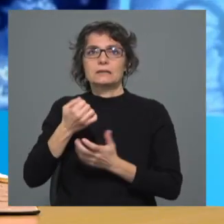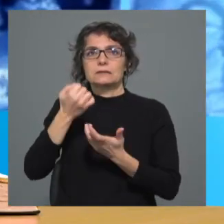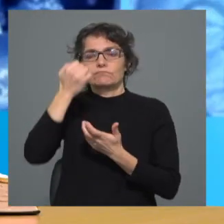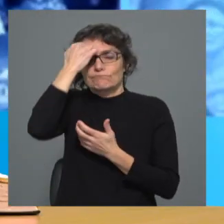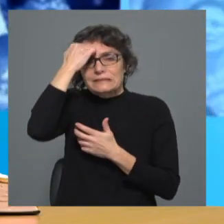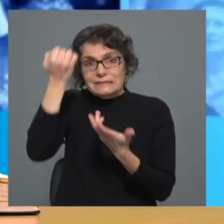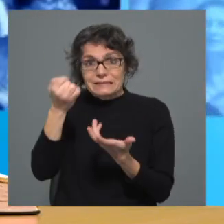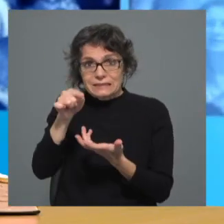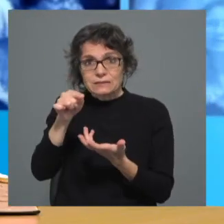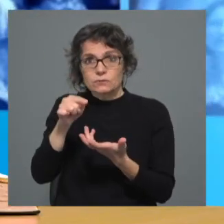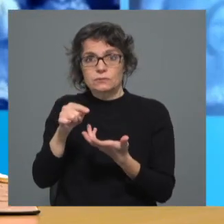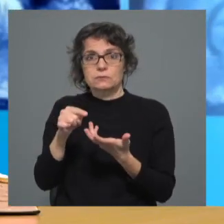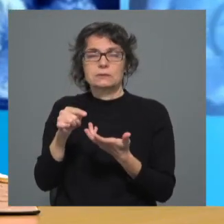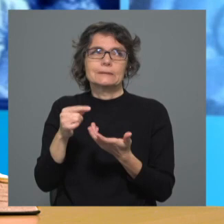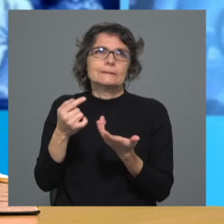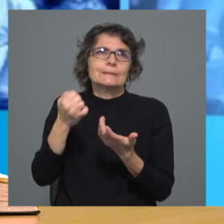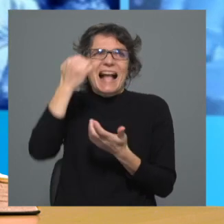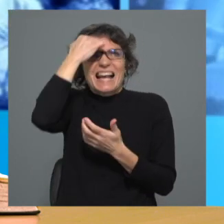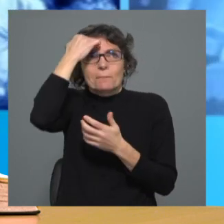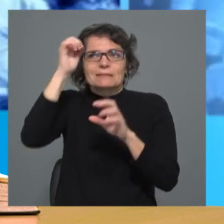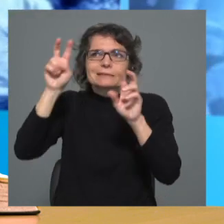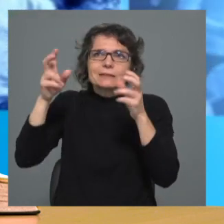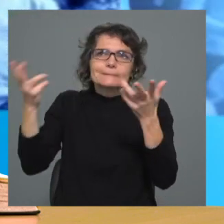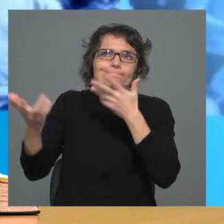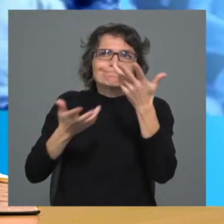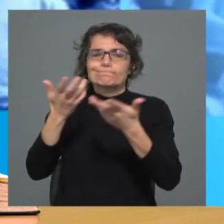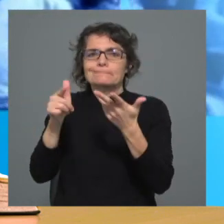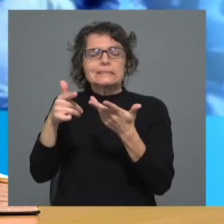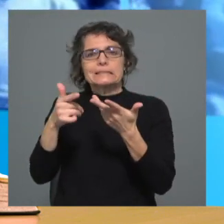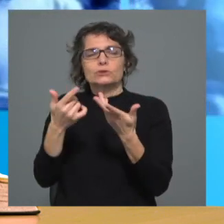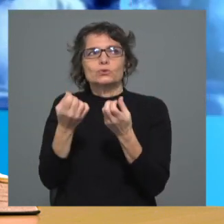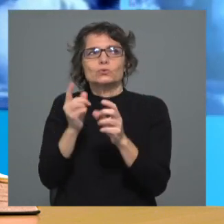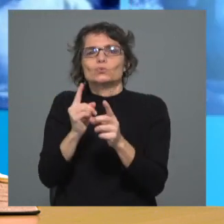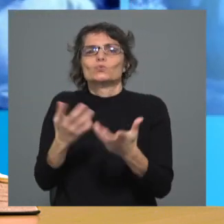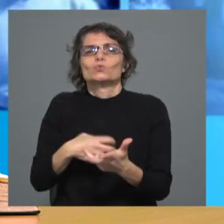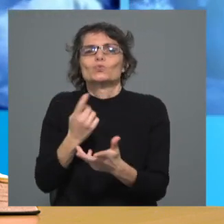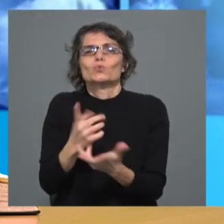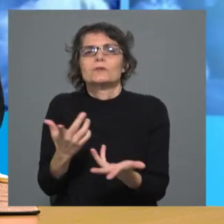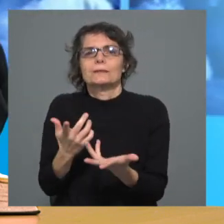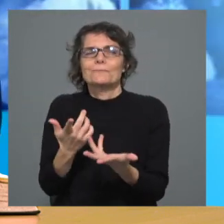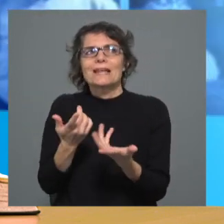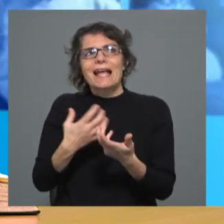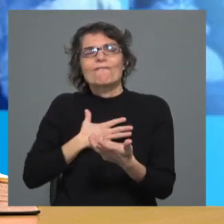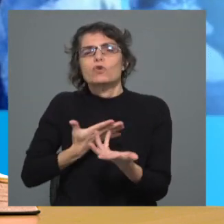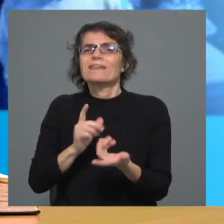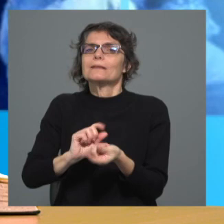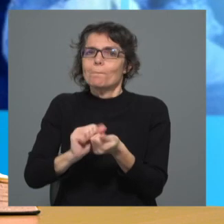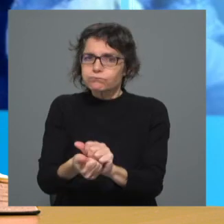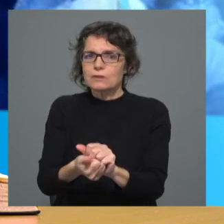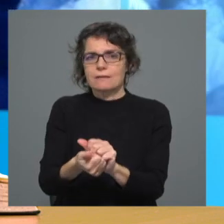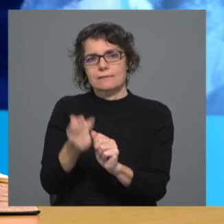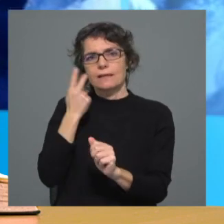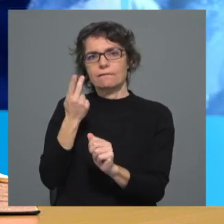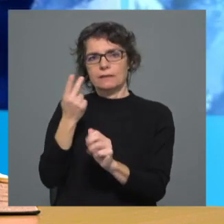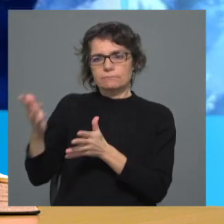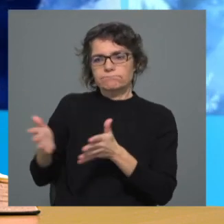arrependimento. Eu hoje acho que é uma palavra de pouco conteúdo. Sim. mudança de paradigma de vida.